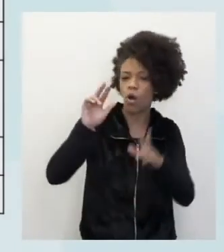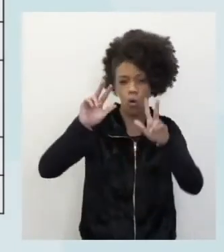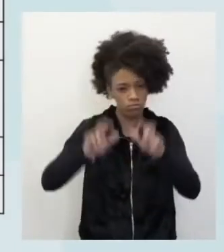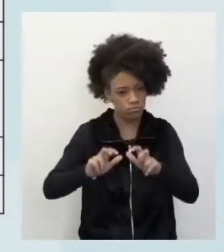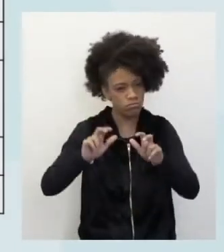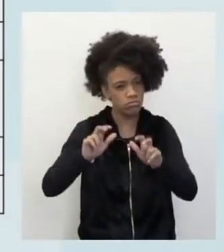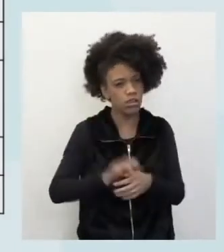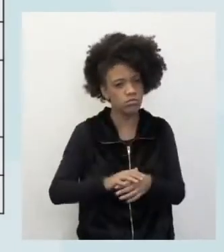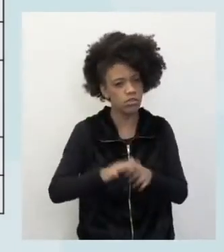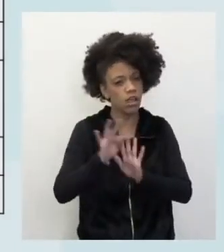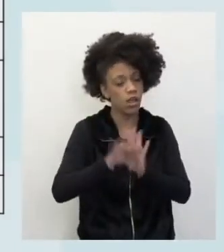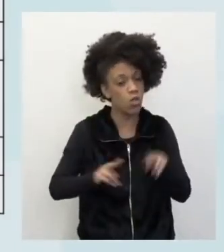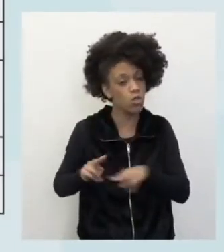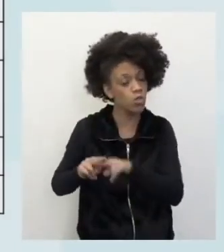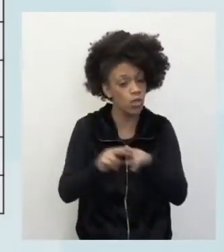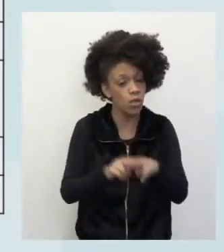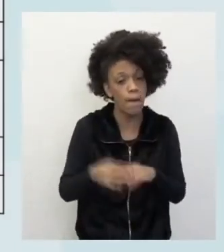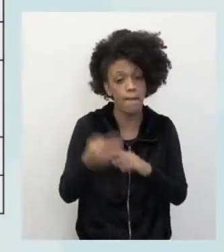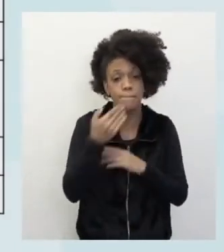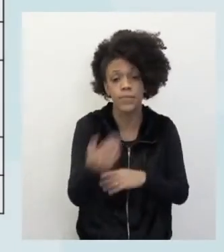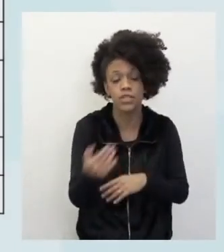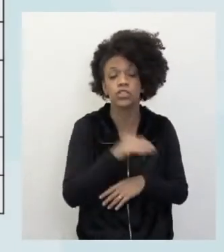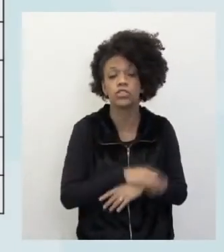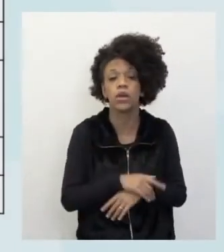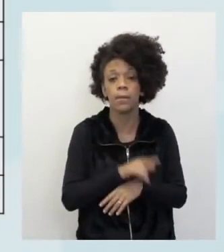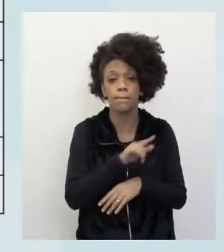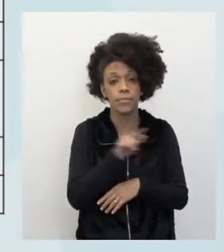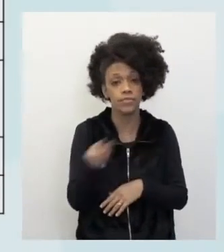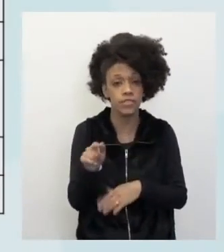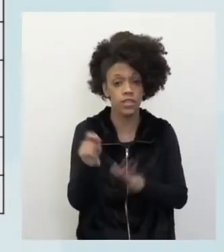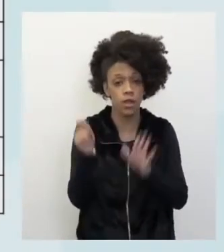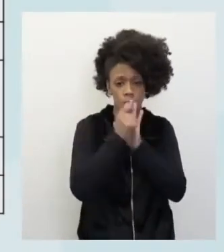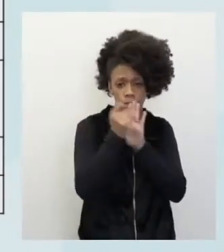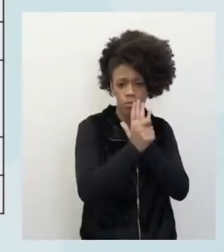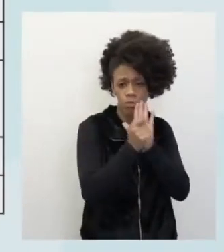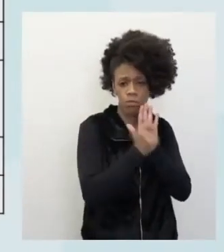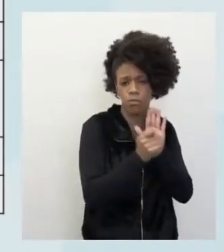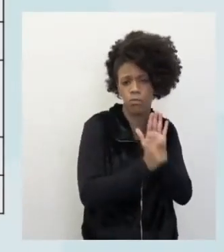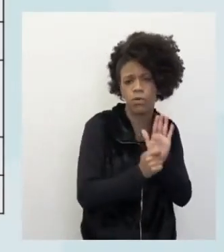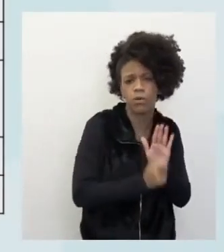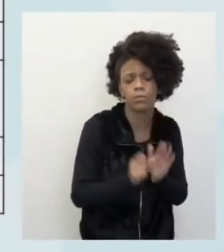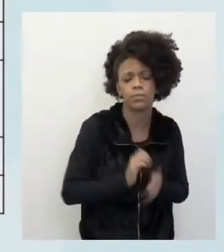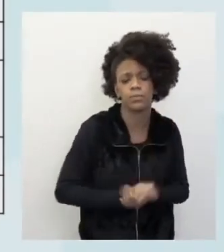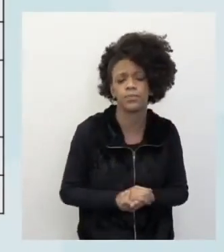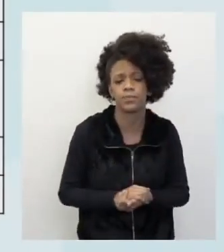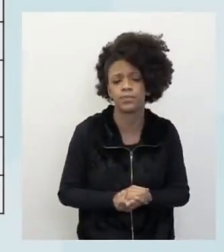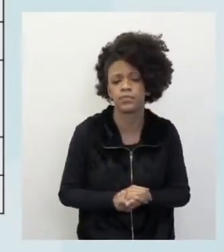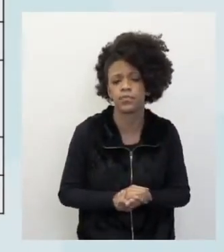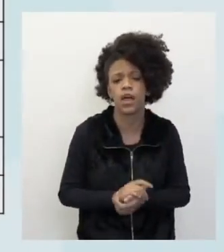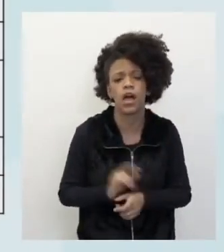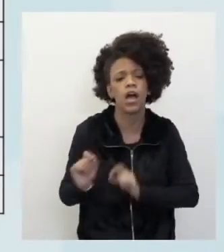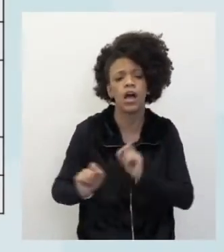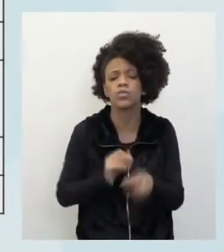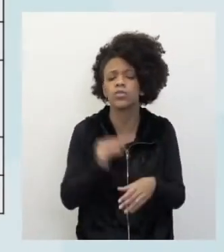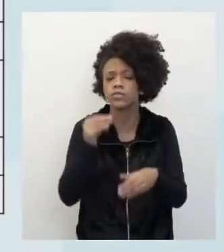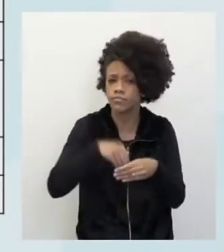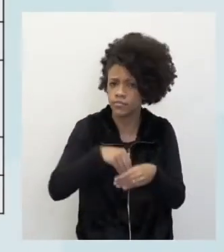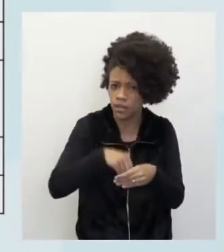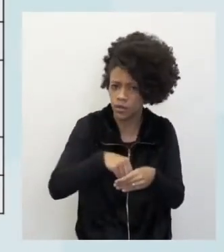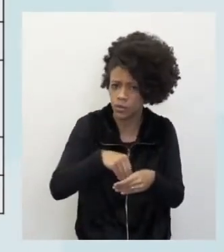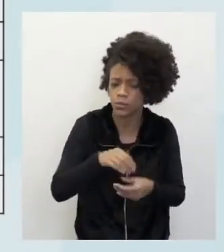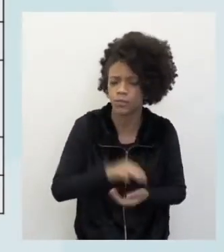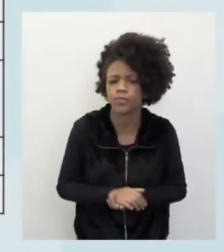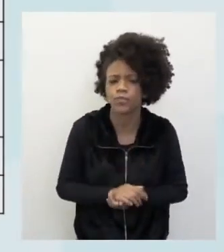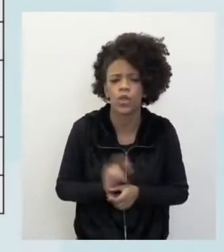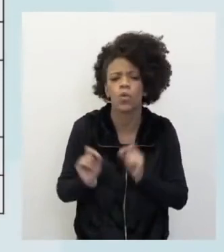possivelmente na revisão, e vou pedir para a gente colocar lá naquela lousa para eu marcar as coisas que estão dentro dele. O